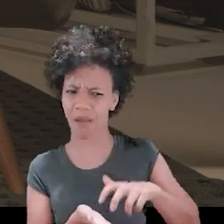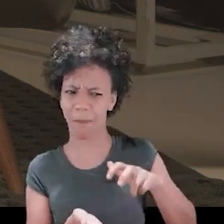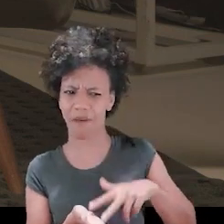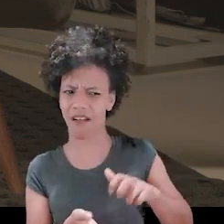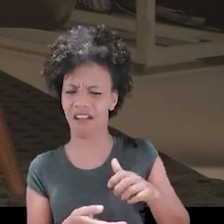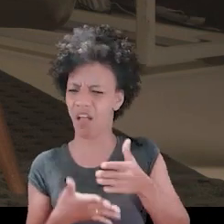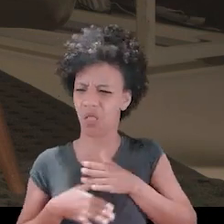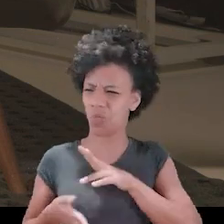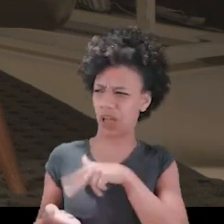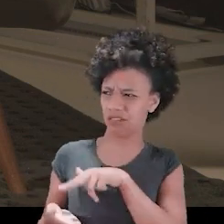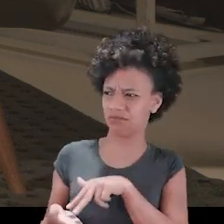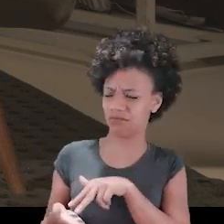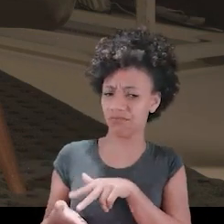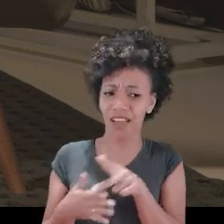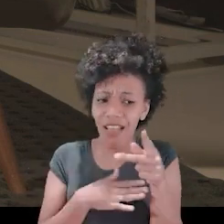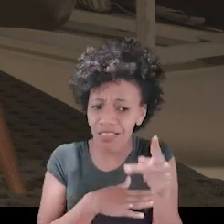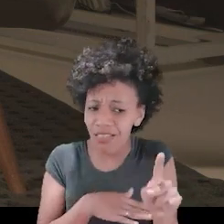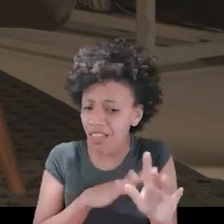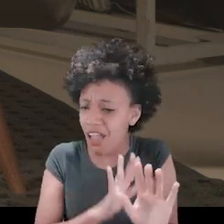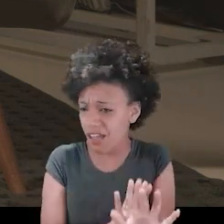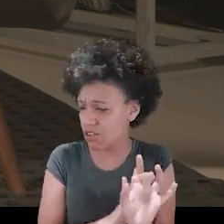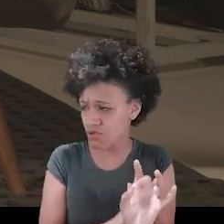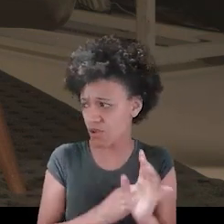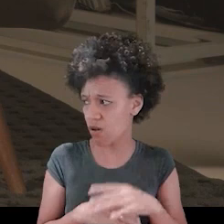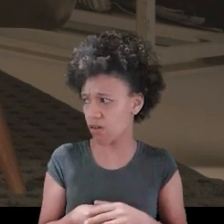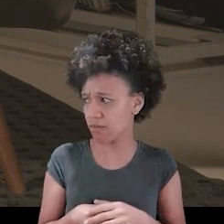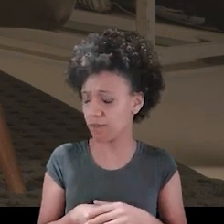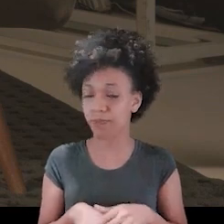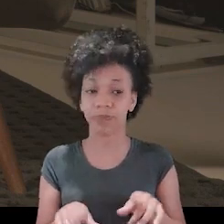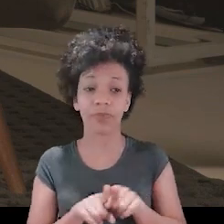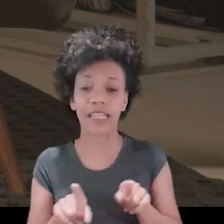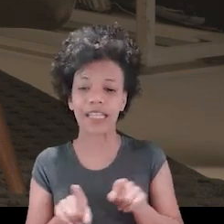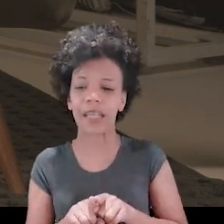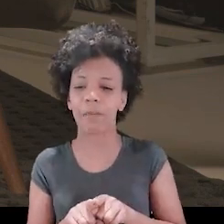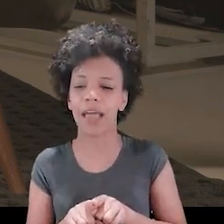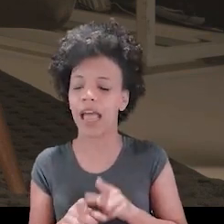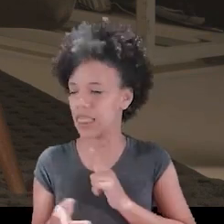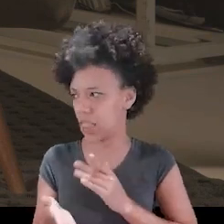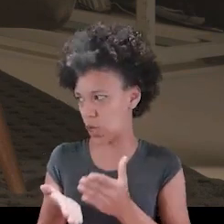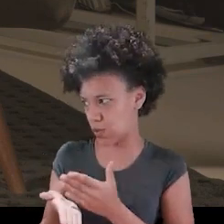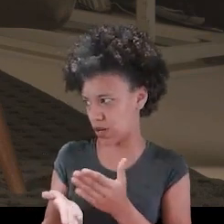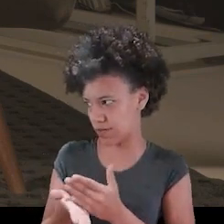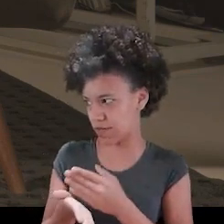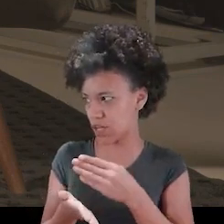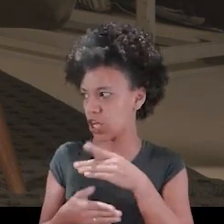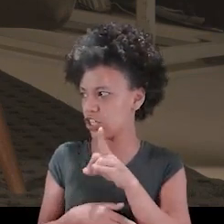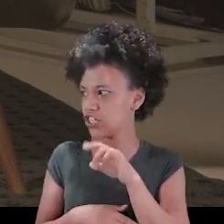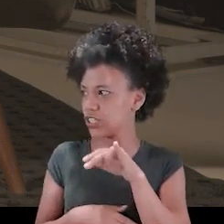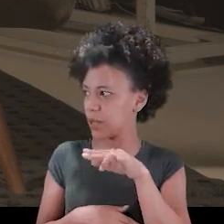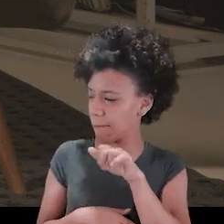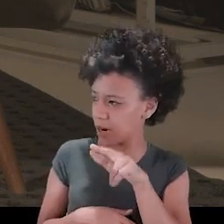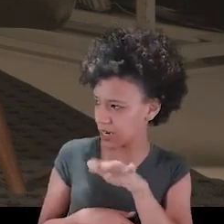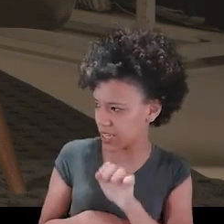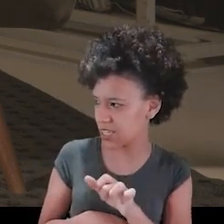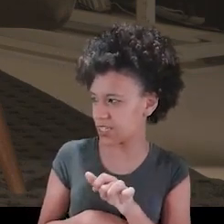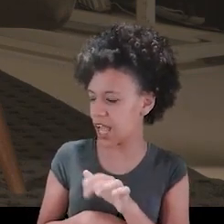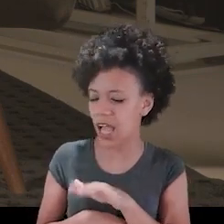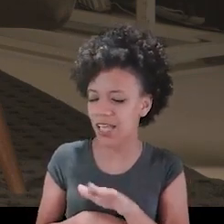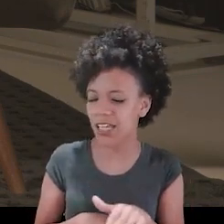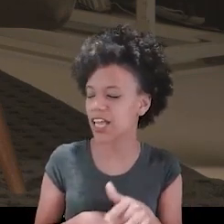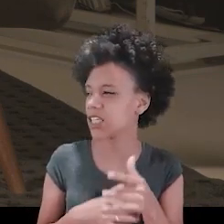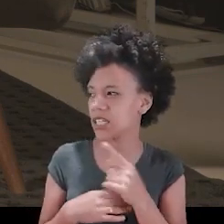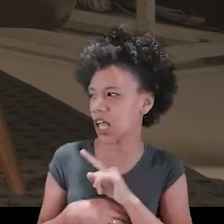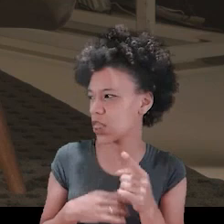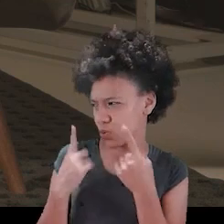ele não quer pular ele não quer dançar ele quer fazer as coisas dele eu mesmo tempo que o livro dinamarquês que a gente vai ler você tem que